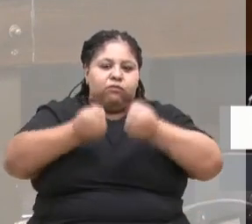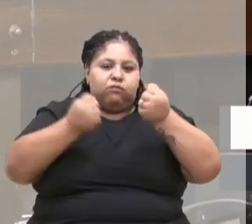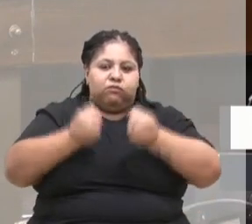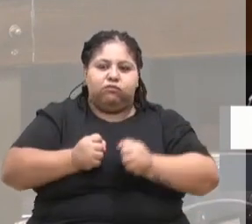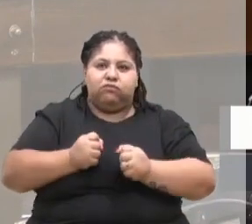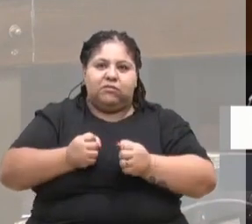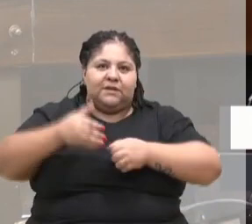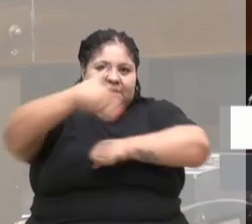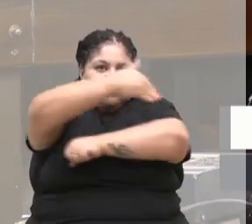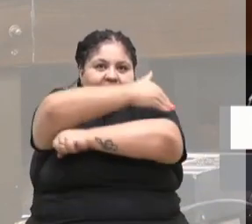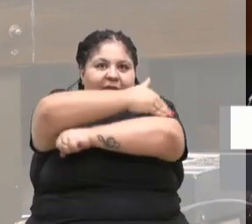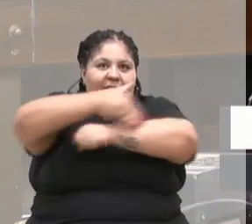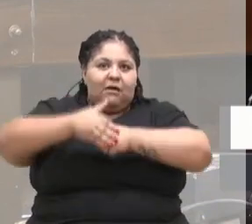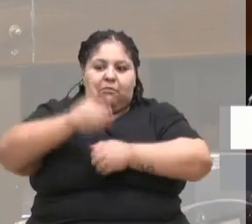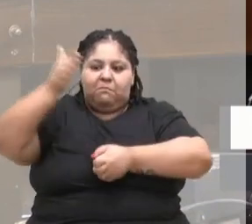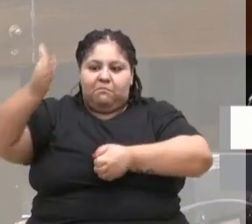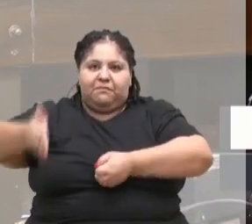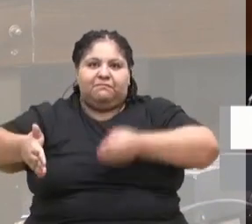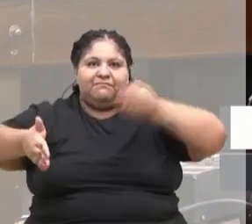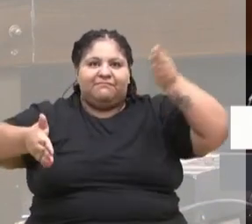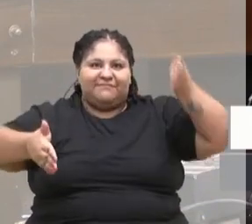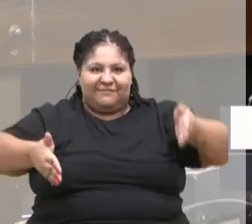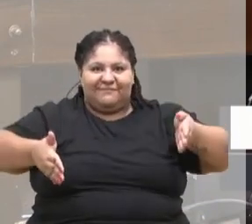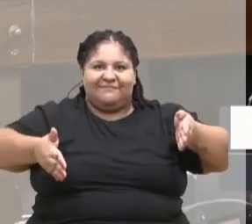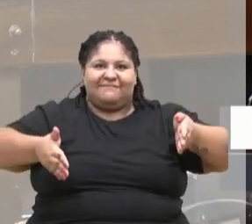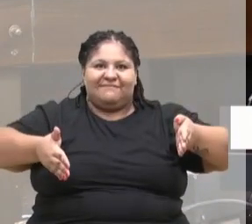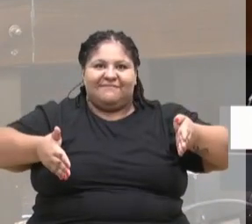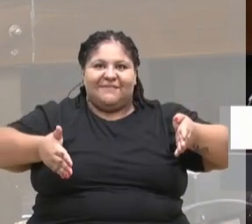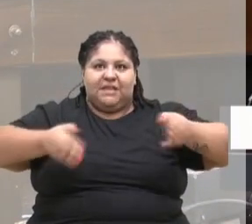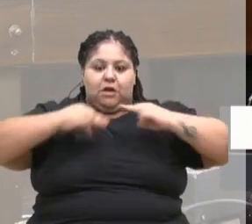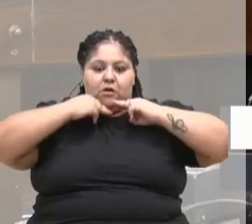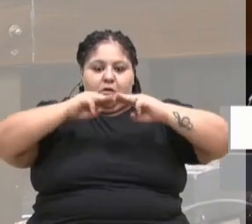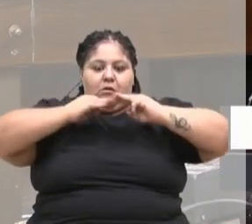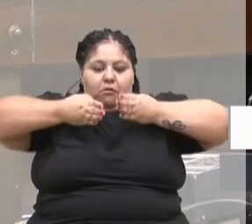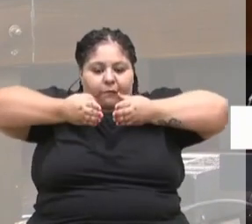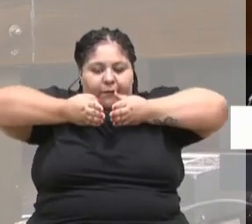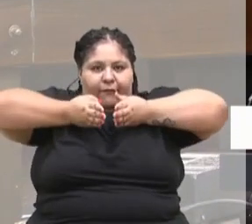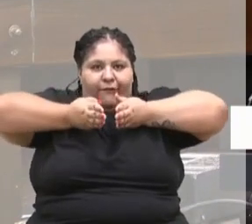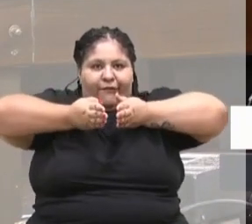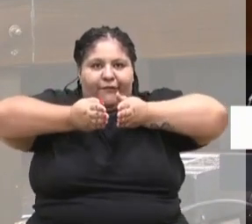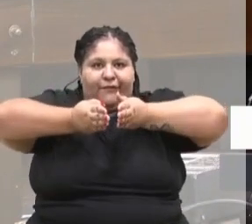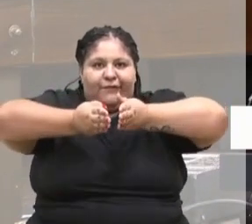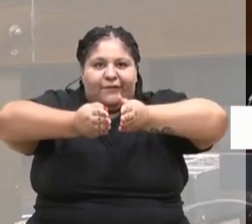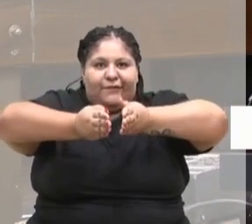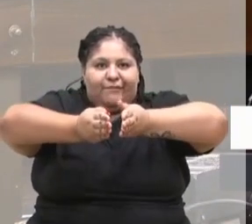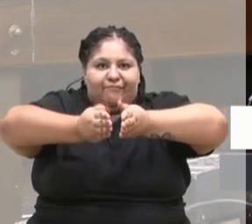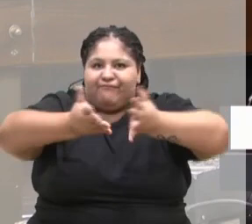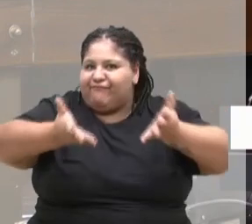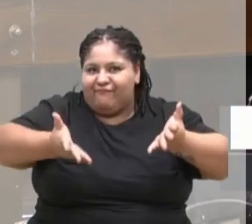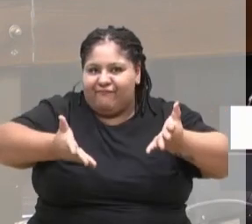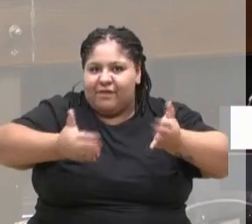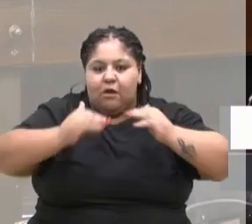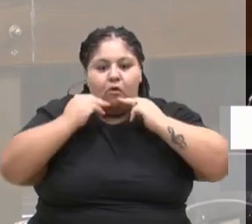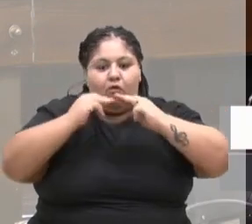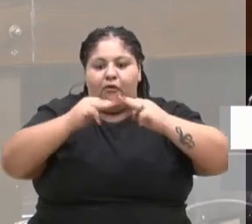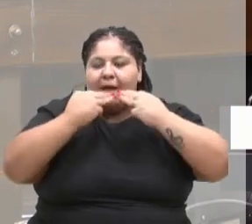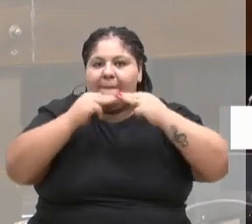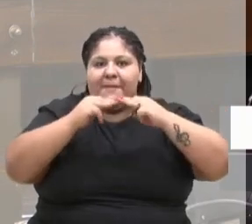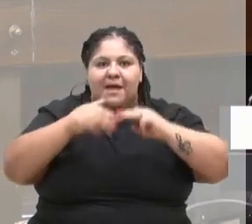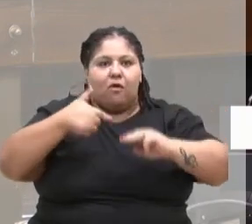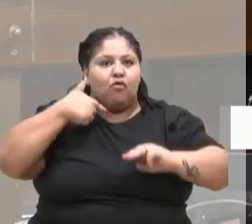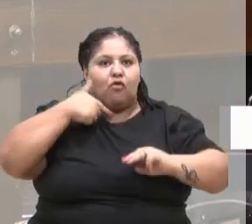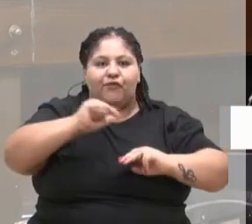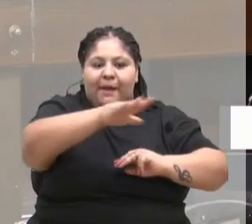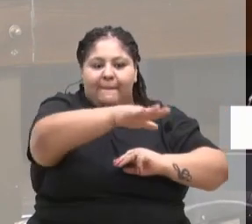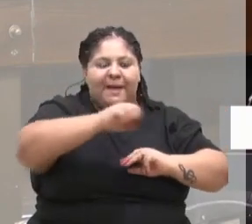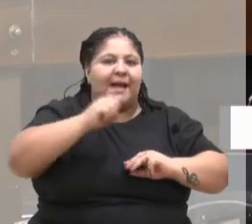consegue passar, é obrigado a voltar para outra rua, e fica aquela rua sem fazer a coleta, aonde, ficando sem a coleta, é